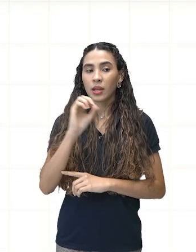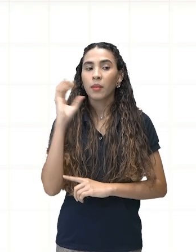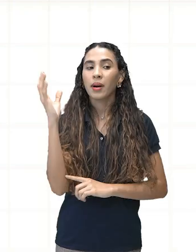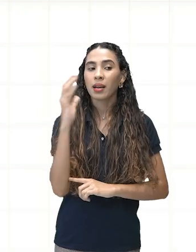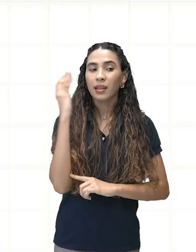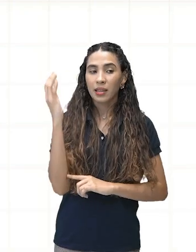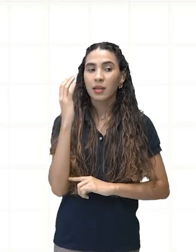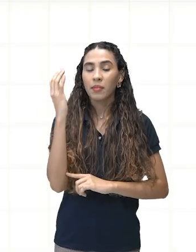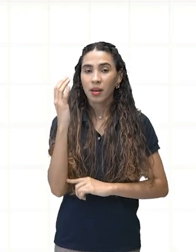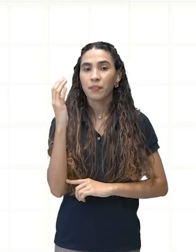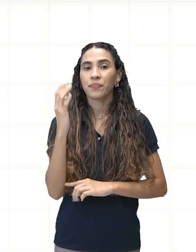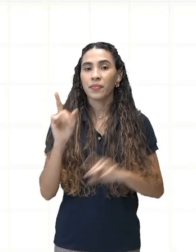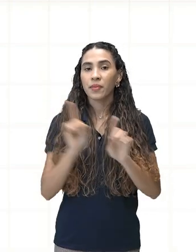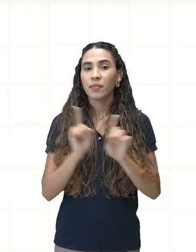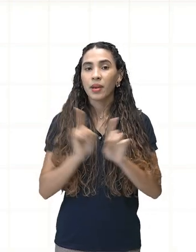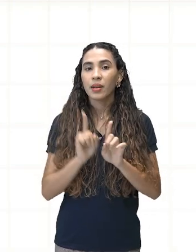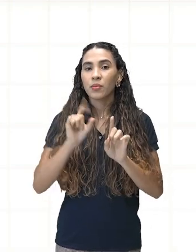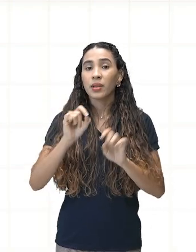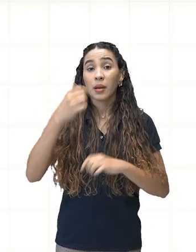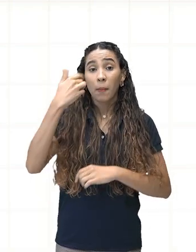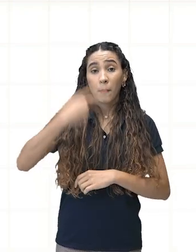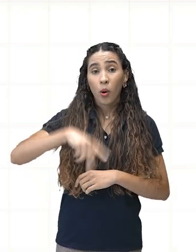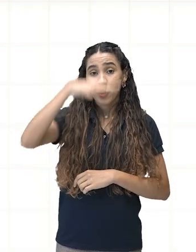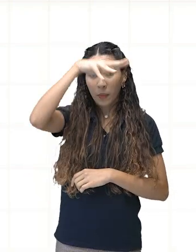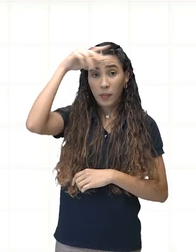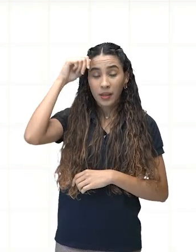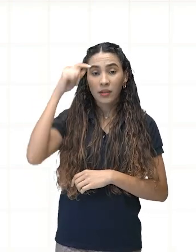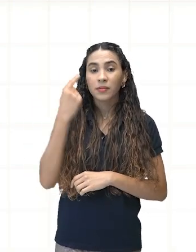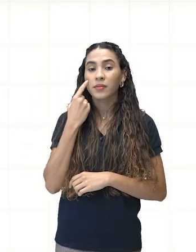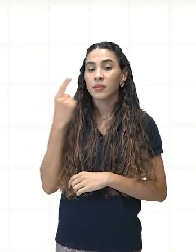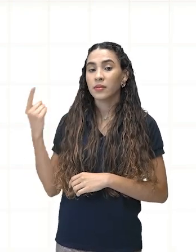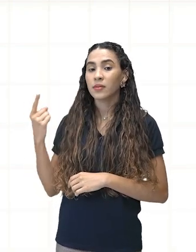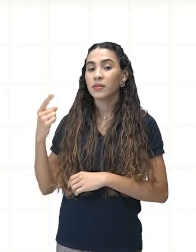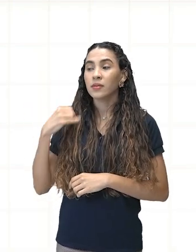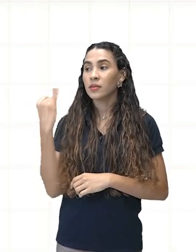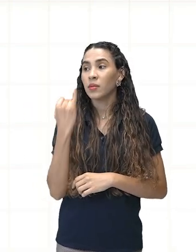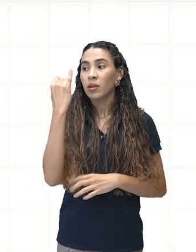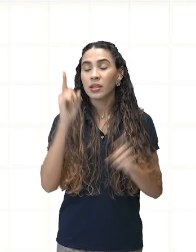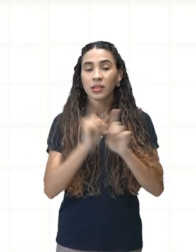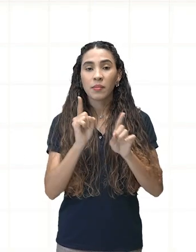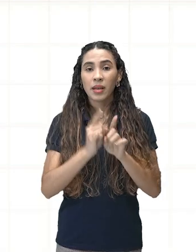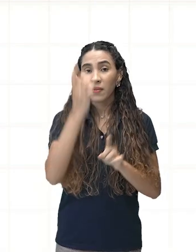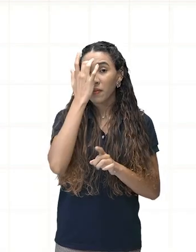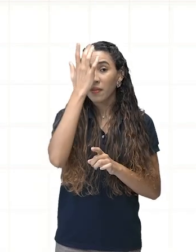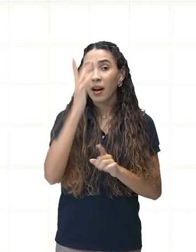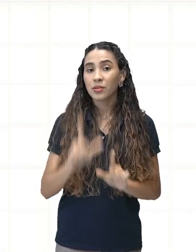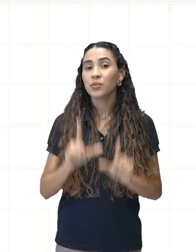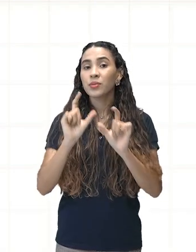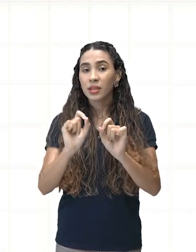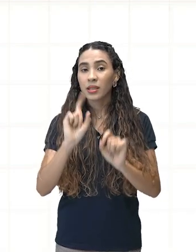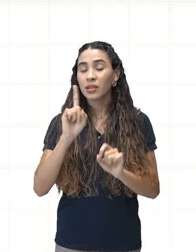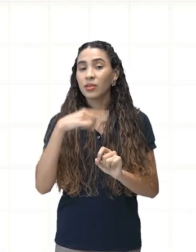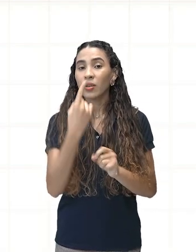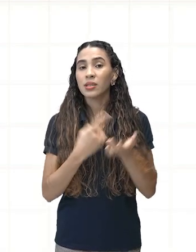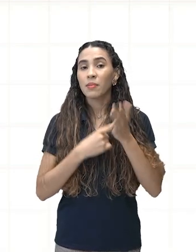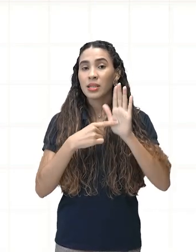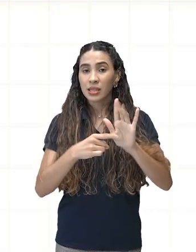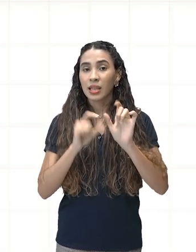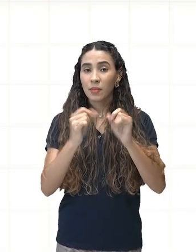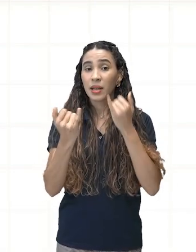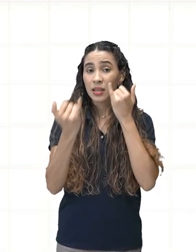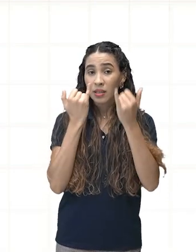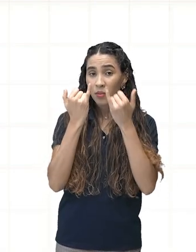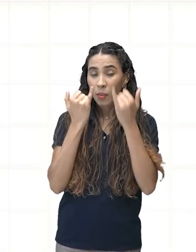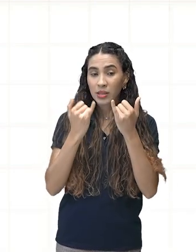para vocês o climograma de Manaus. Olha como é importante e como é fácil também a gente trazer dados